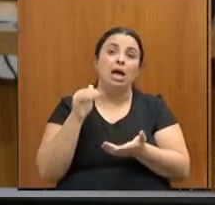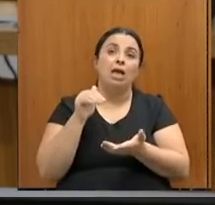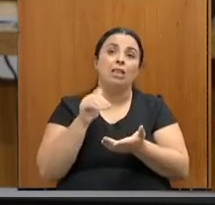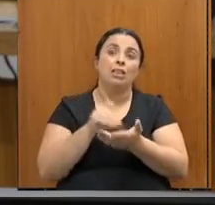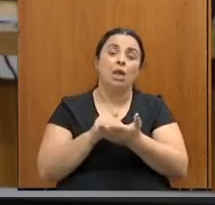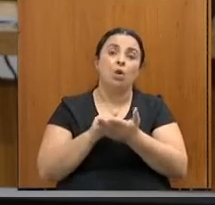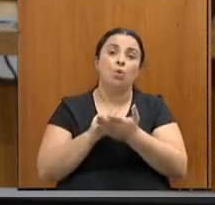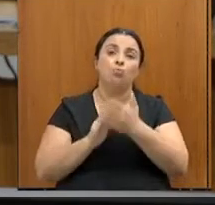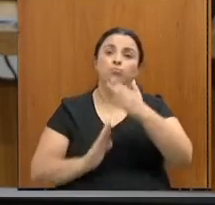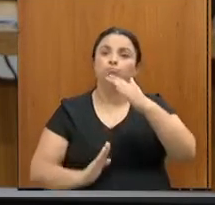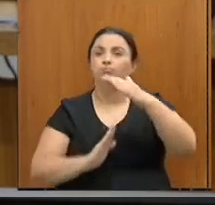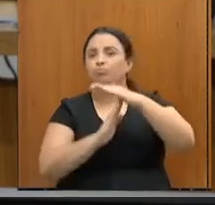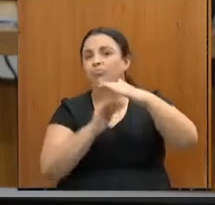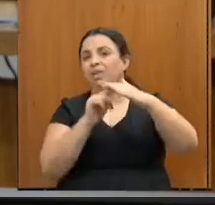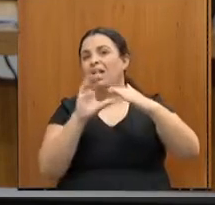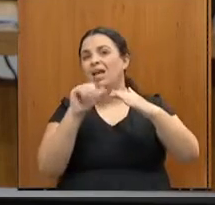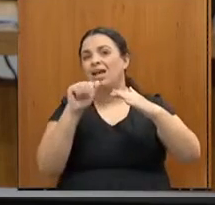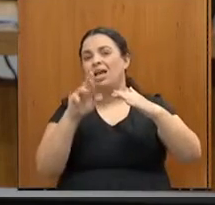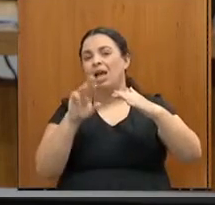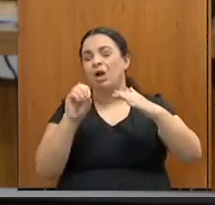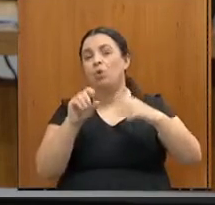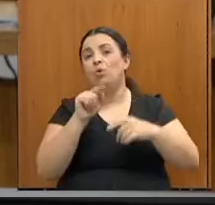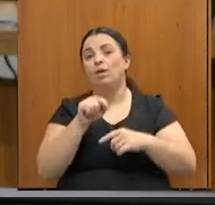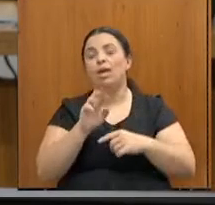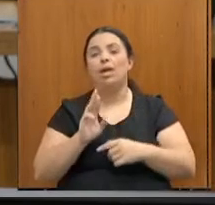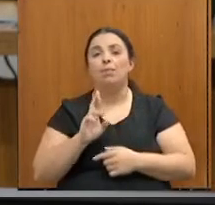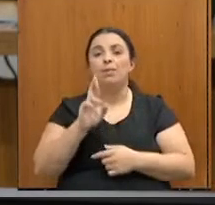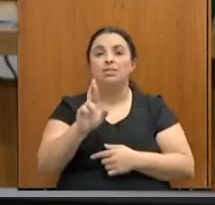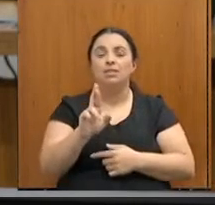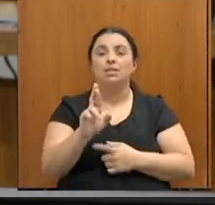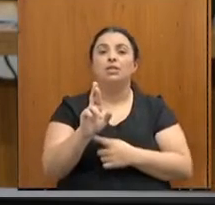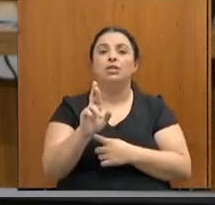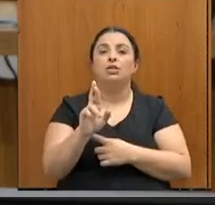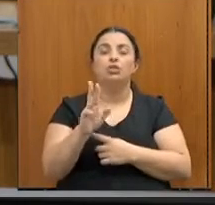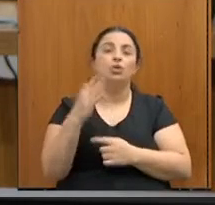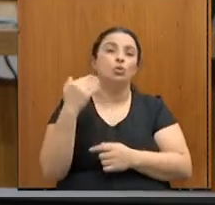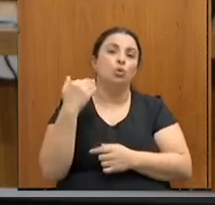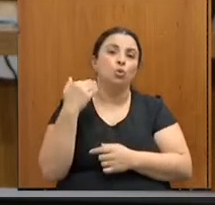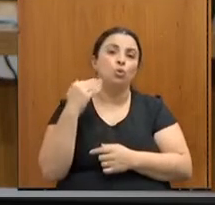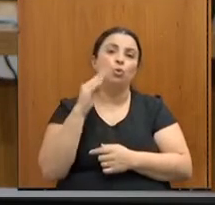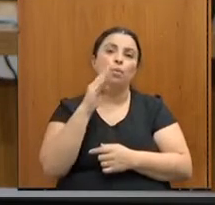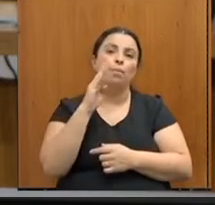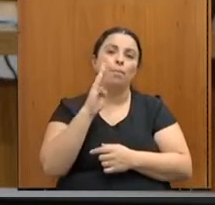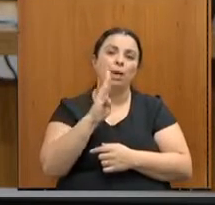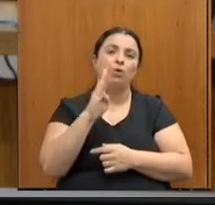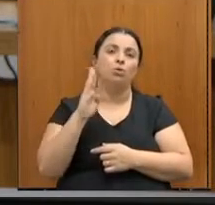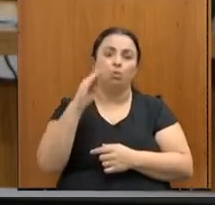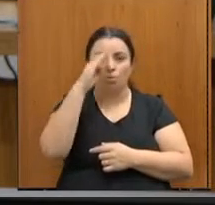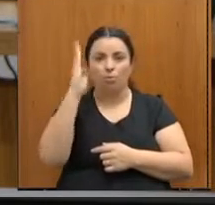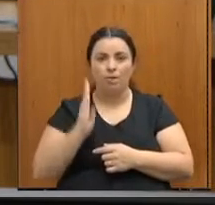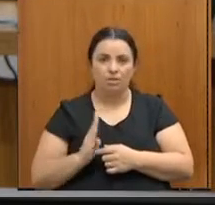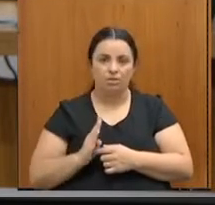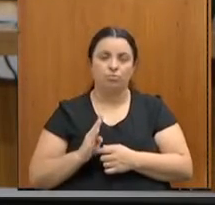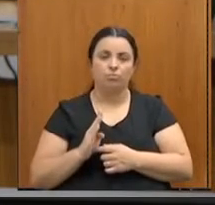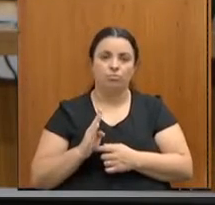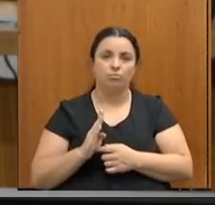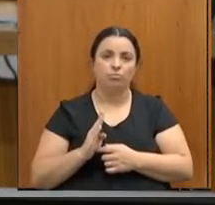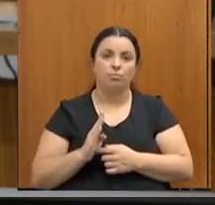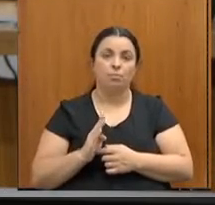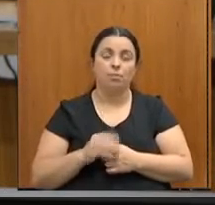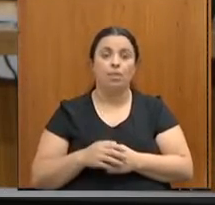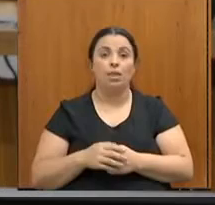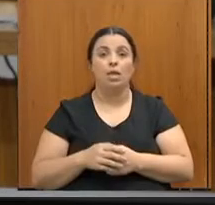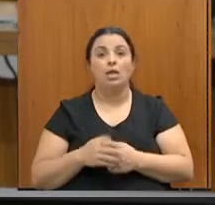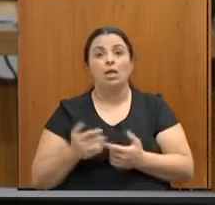cargo máximo que era o cargo de representante legal do banco no Brasil Então esse